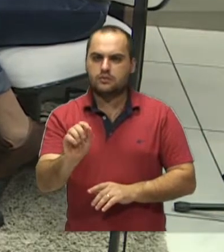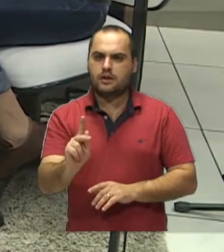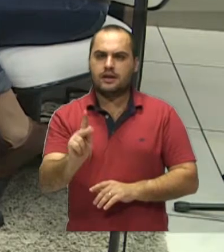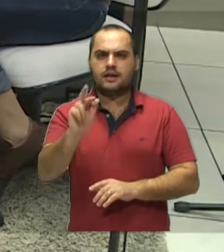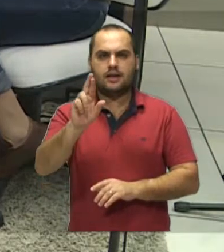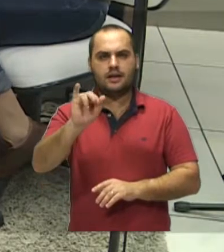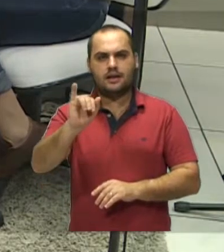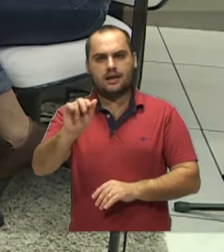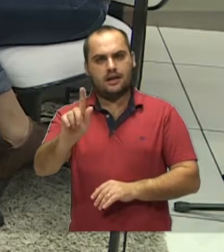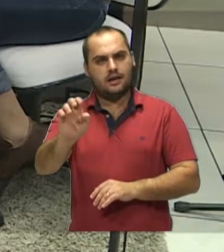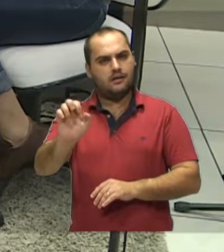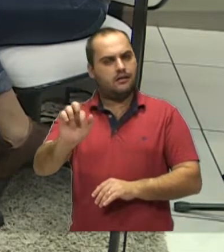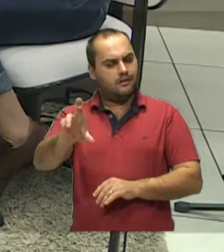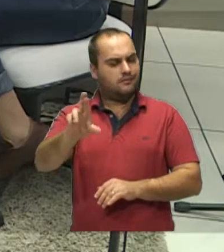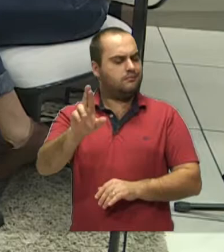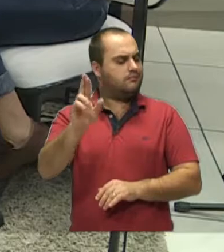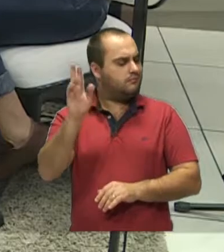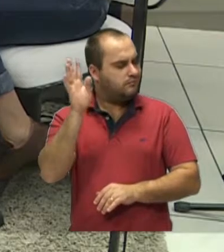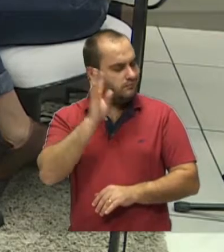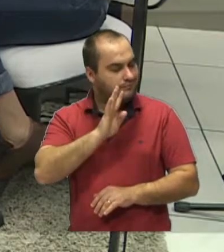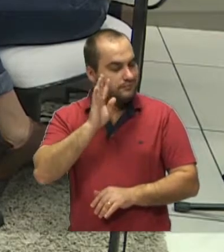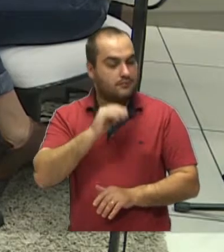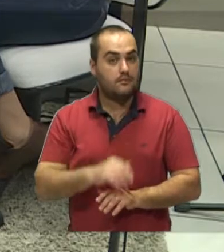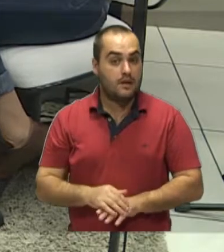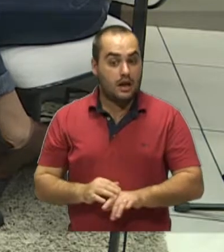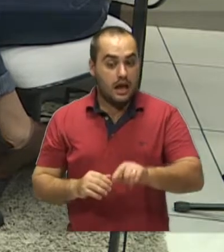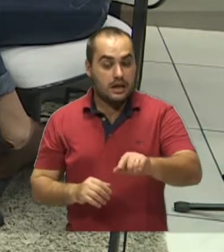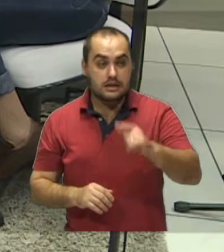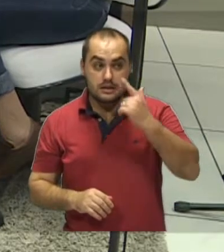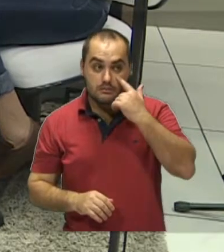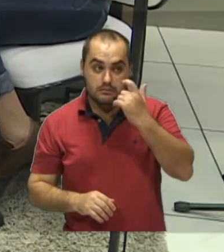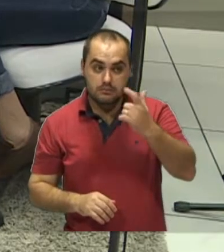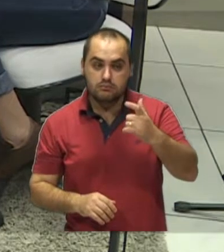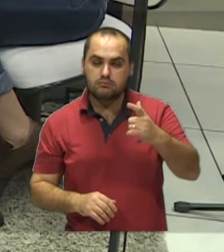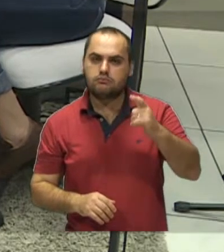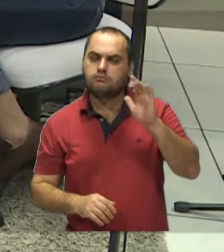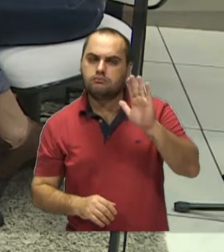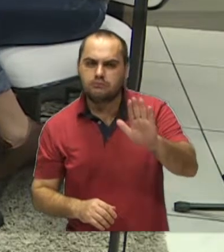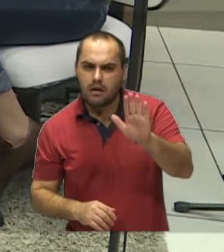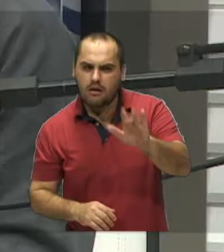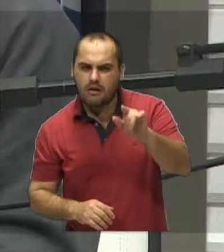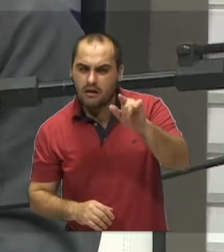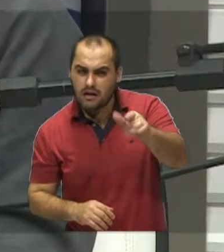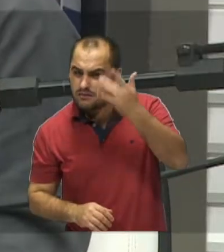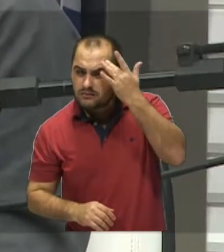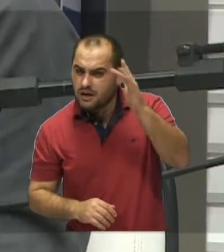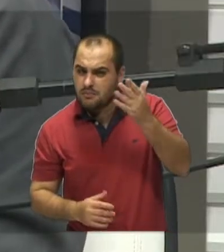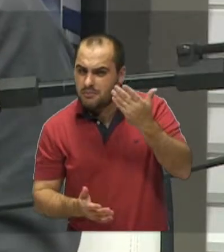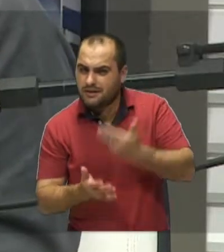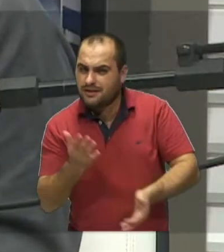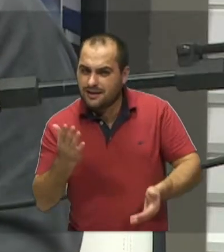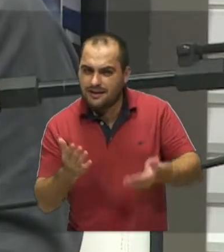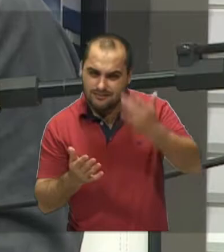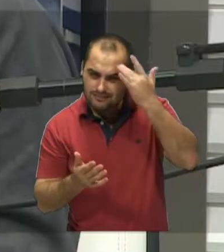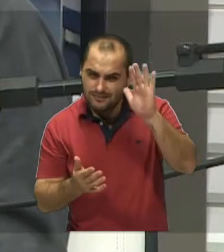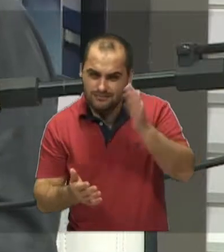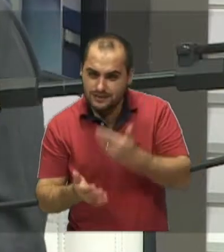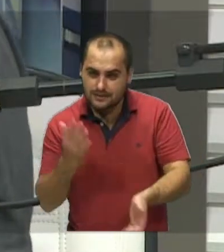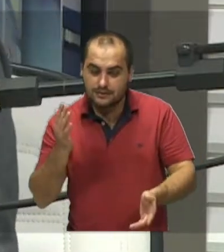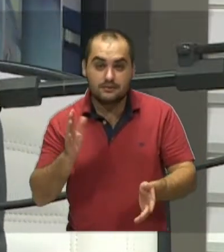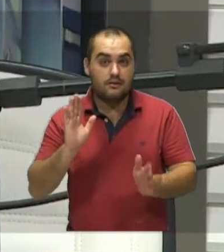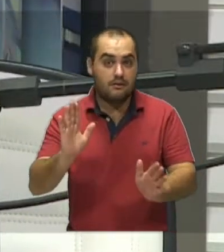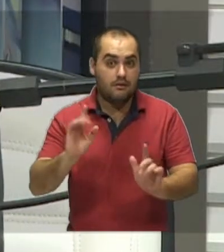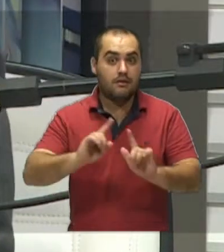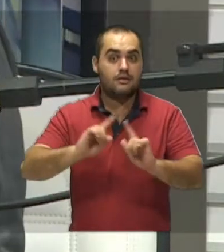músico. E essa música ela tem uma coisa muito interessante, porque geralmente a gente fala, fulano não sabe perder, fulano não sabe perder. E ele fala justamente o contrário, que o complicado é